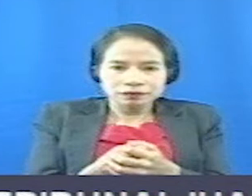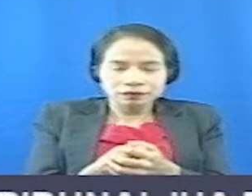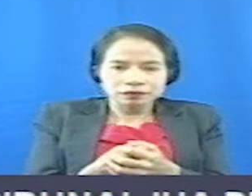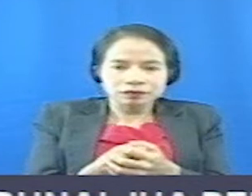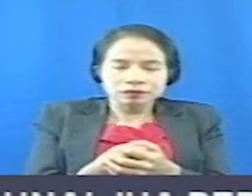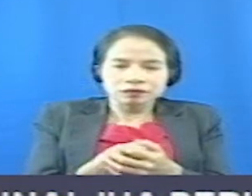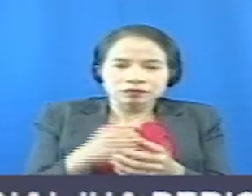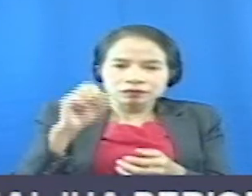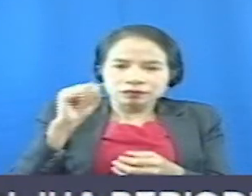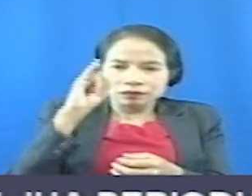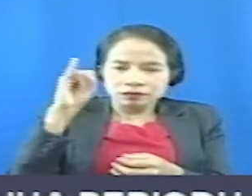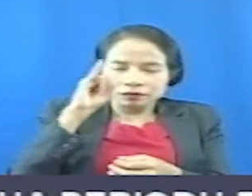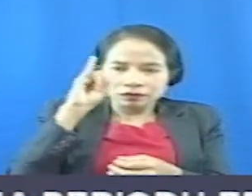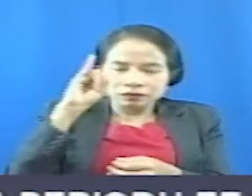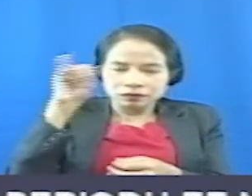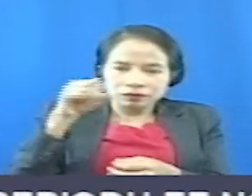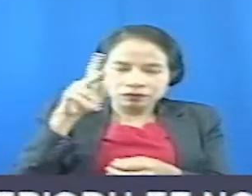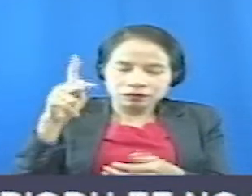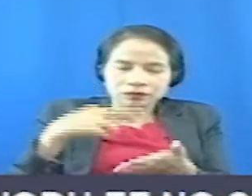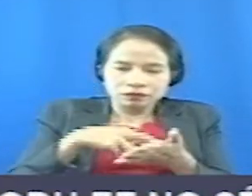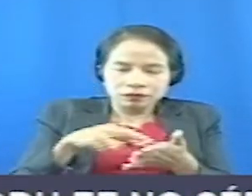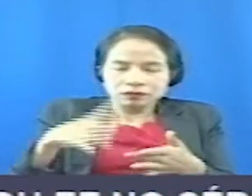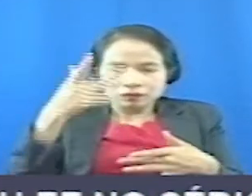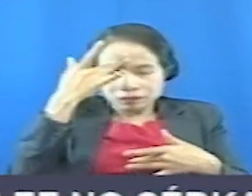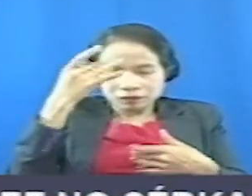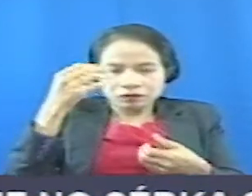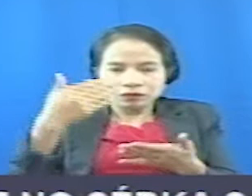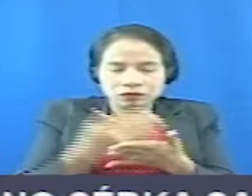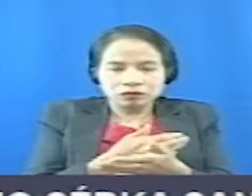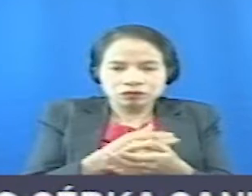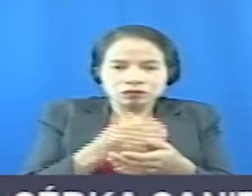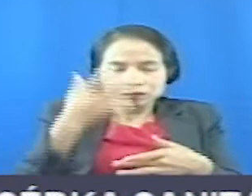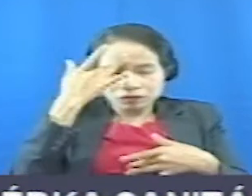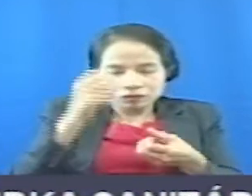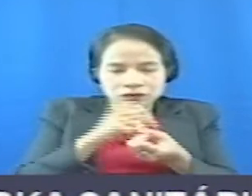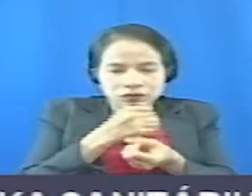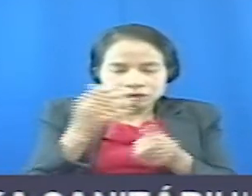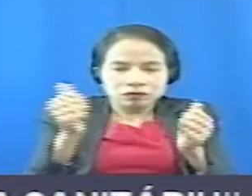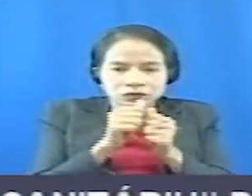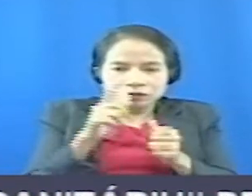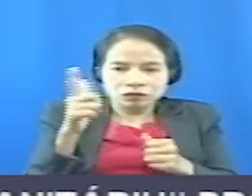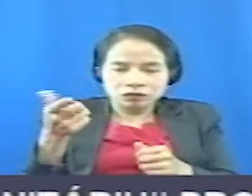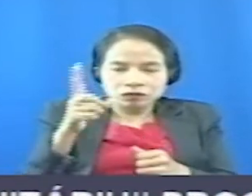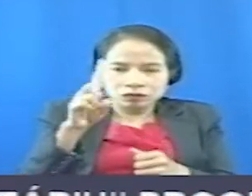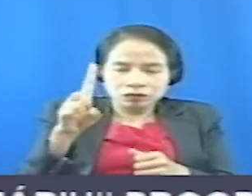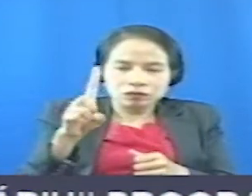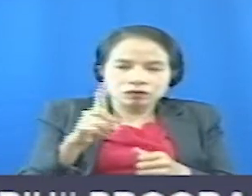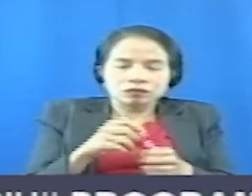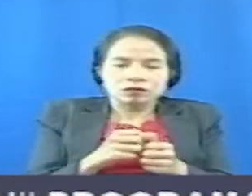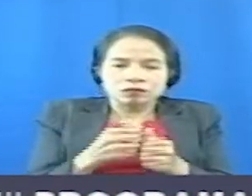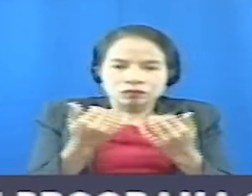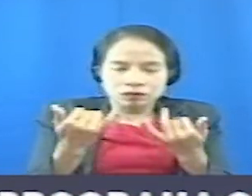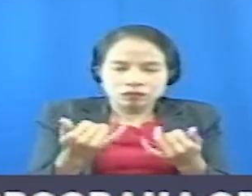Centro Integrado de Gestão Crise resiste a caso foi um positivo COVID-19 na rua Nulu Racing Ida. No total caso ativo, Hamutuk